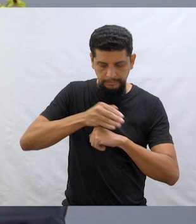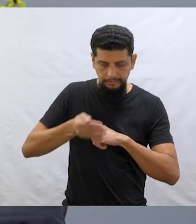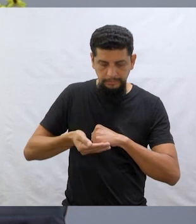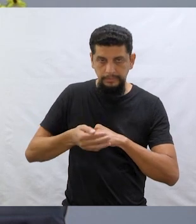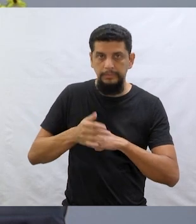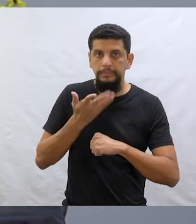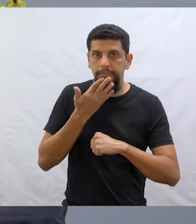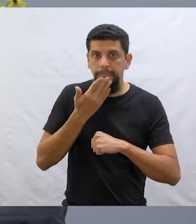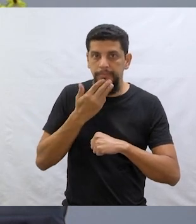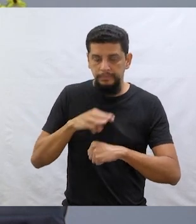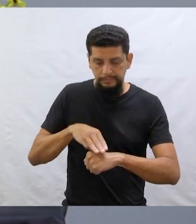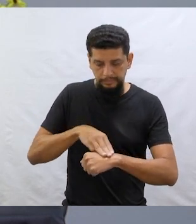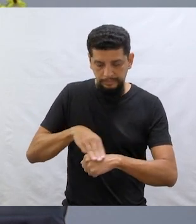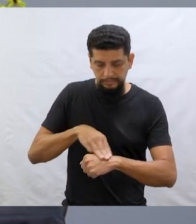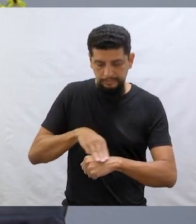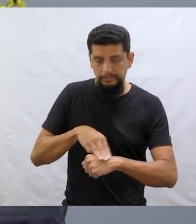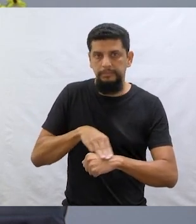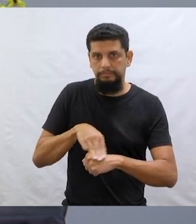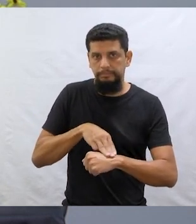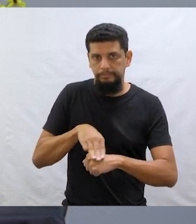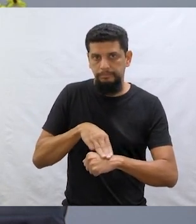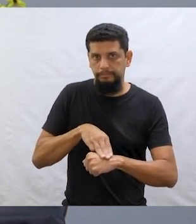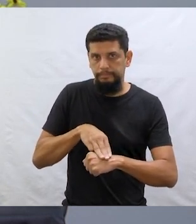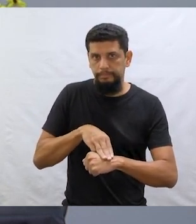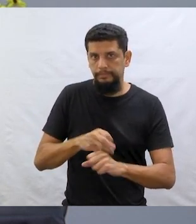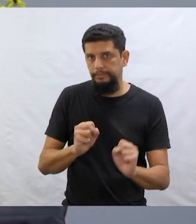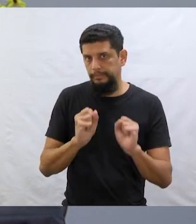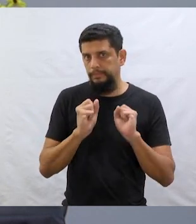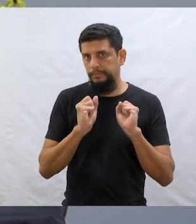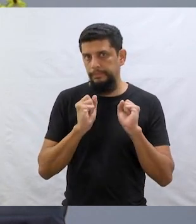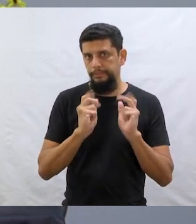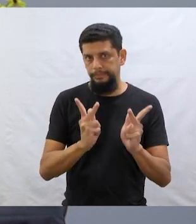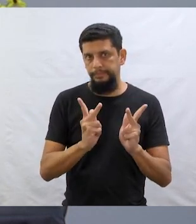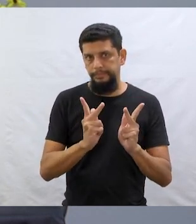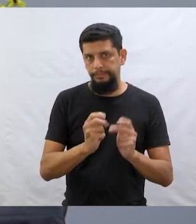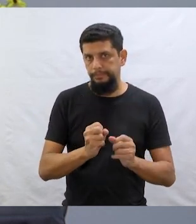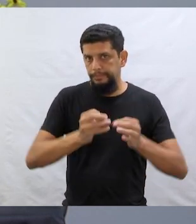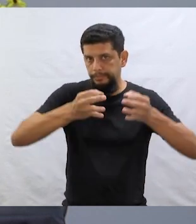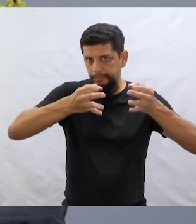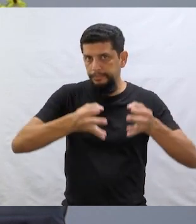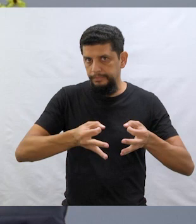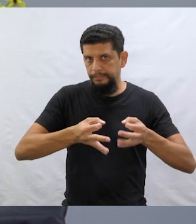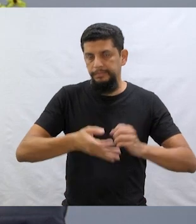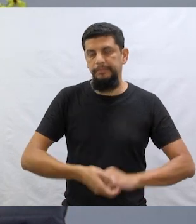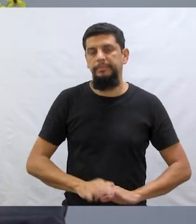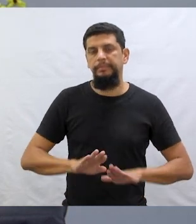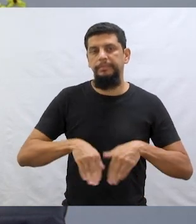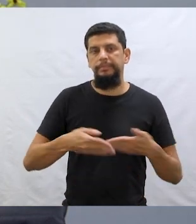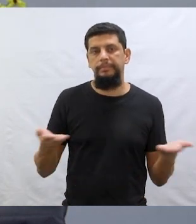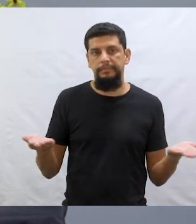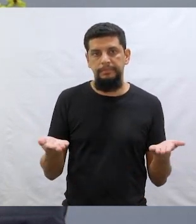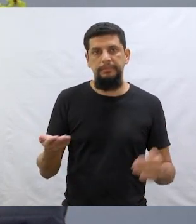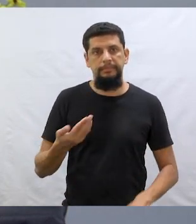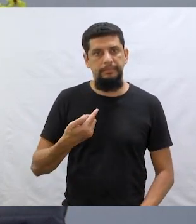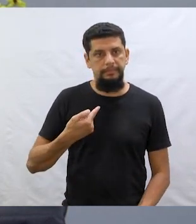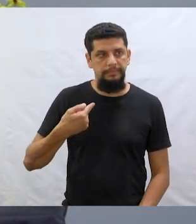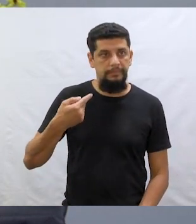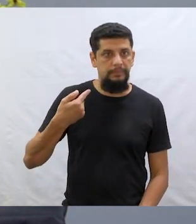tartaruga, que é esta parte aqui de cima da tartaruga. Certo? Então,